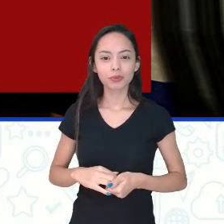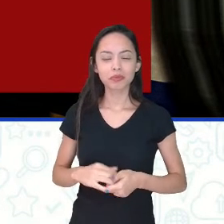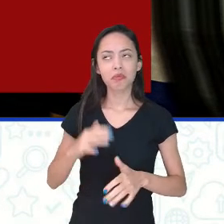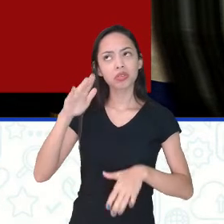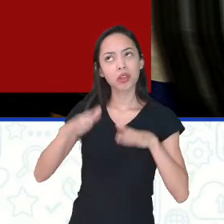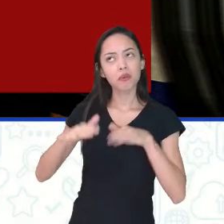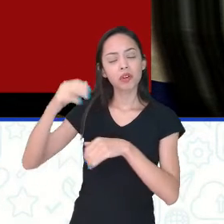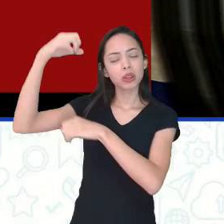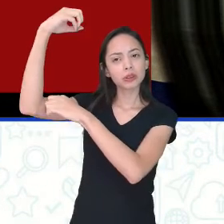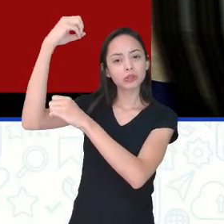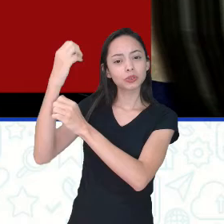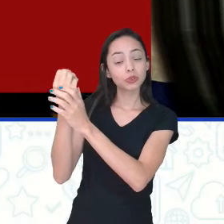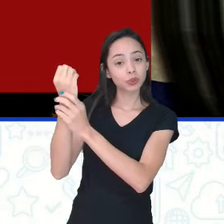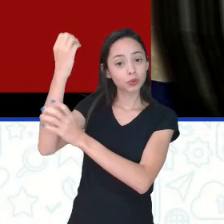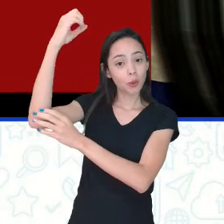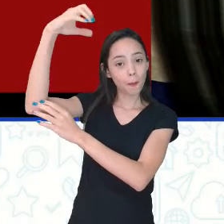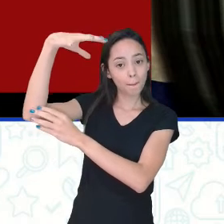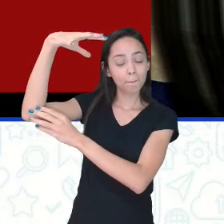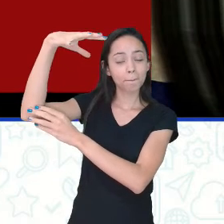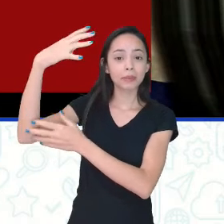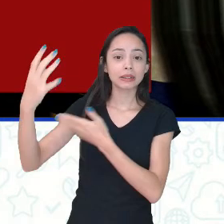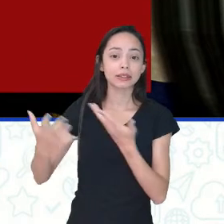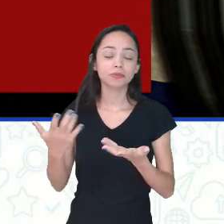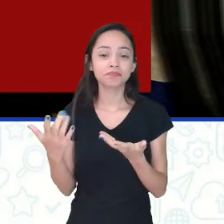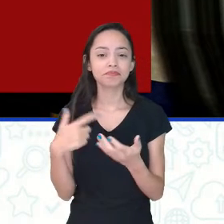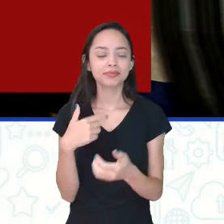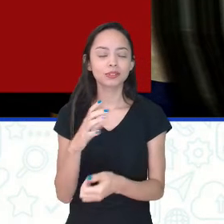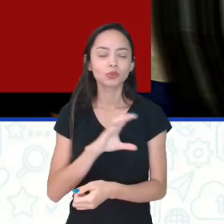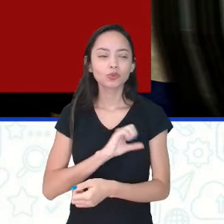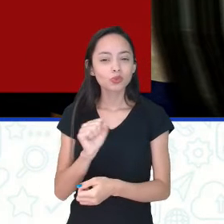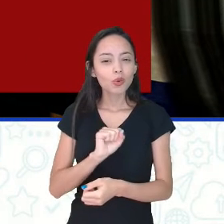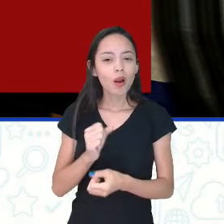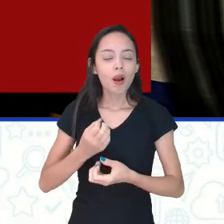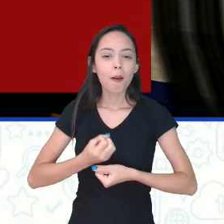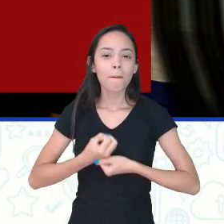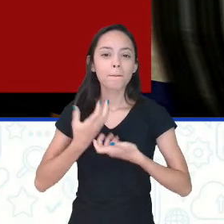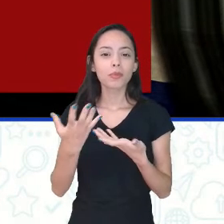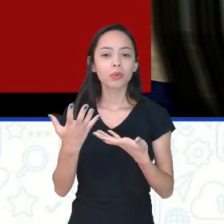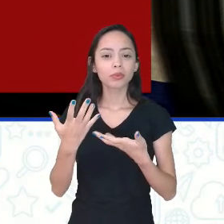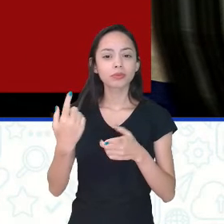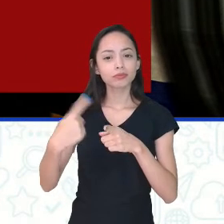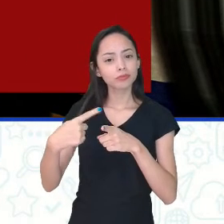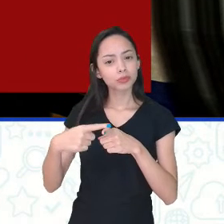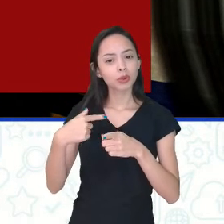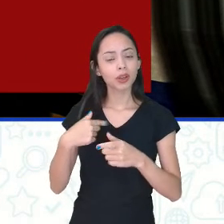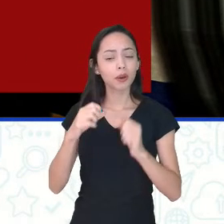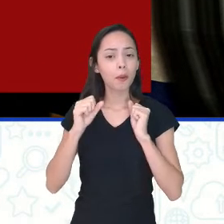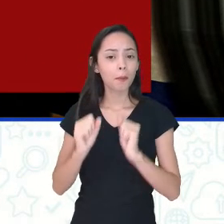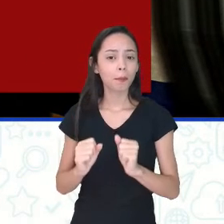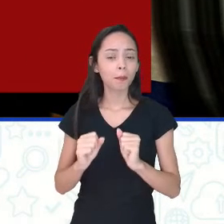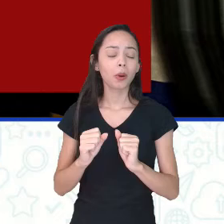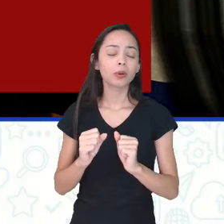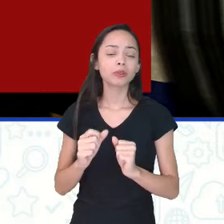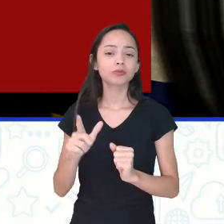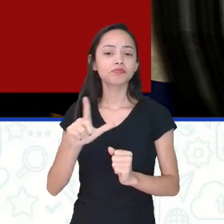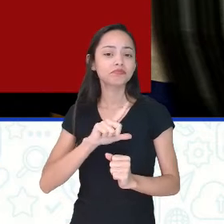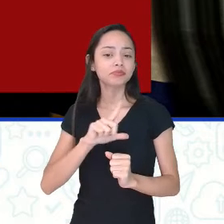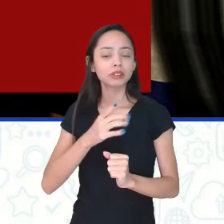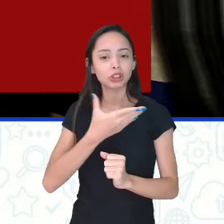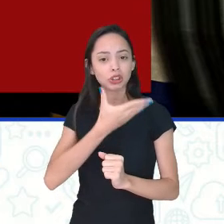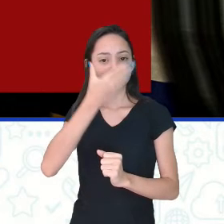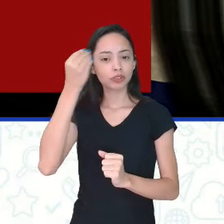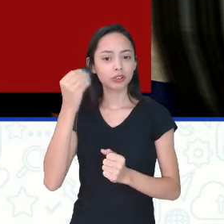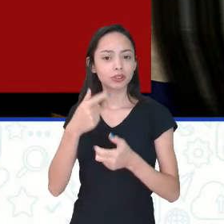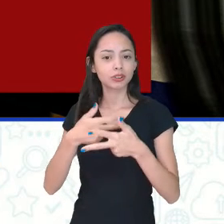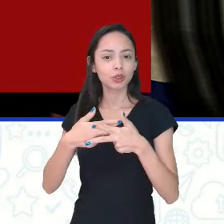Esse final desse poema é muito bonito. Porque talvez eu tenha perdido algo banal, como uma sombrinha e algo muito comum. Mas eu também posso ter perdido um